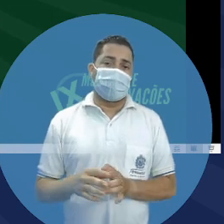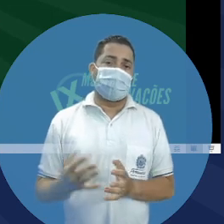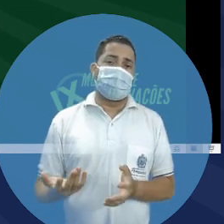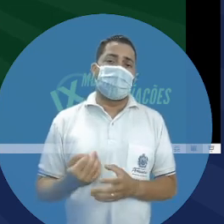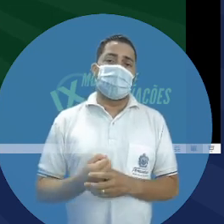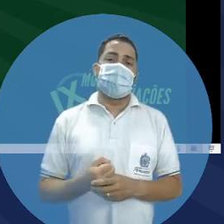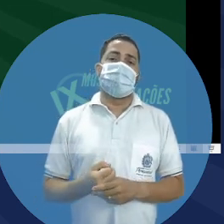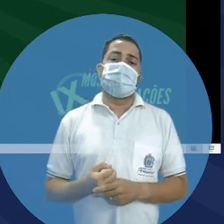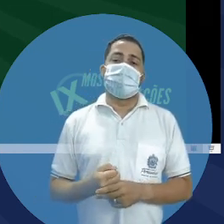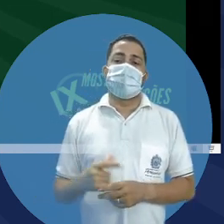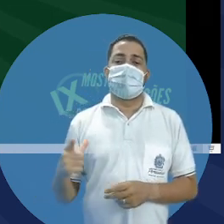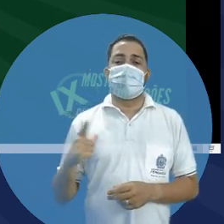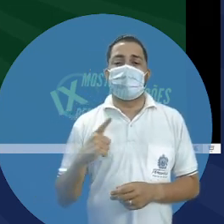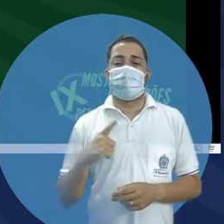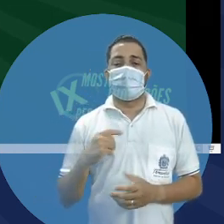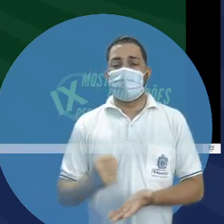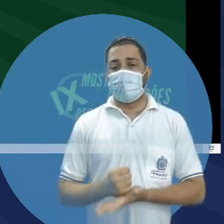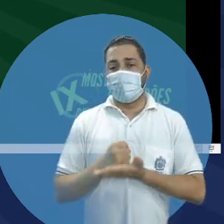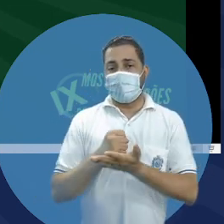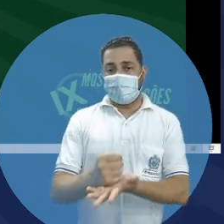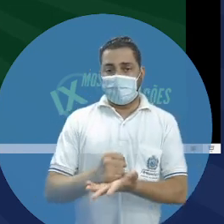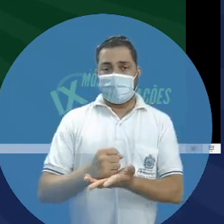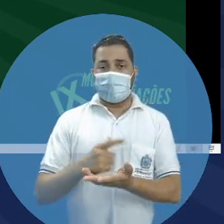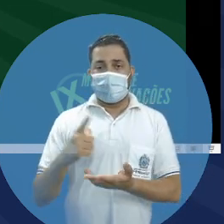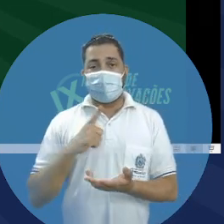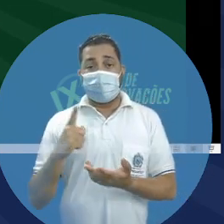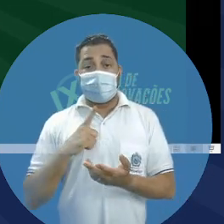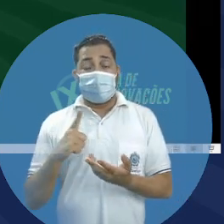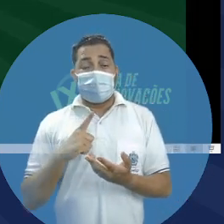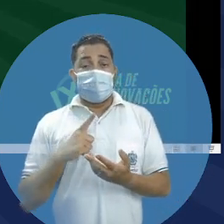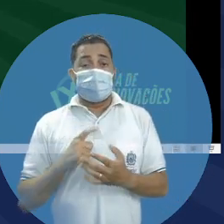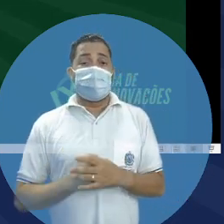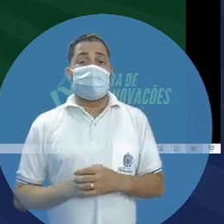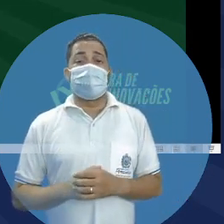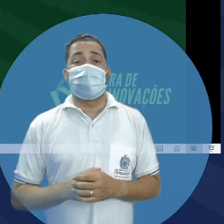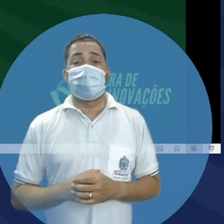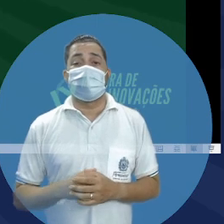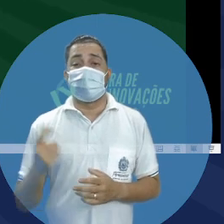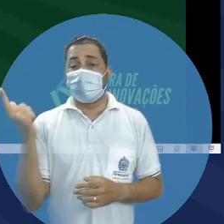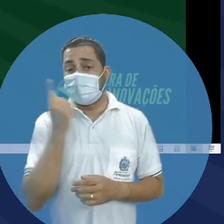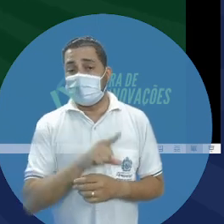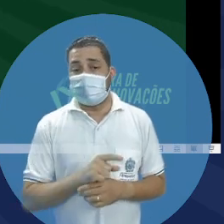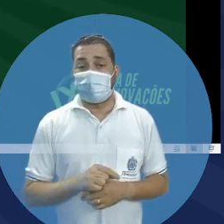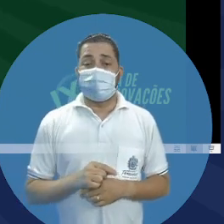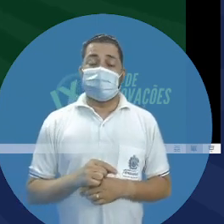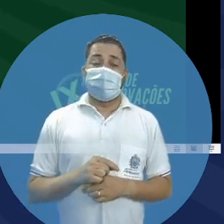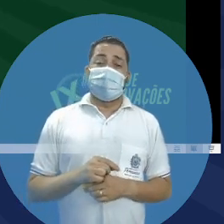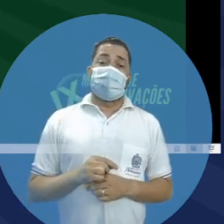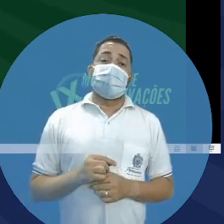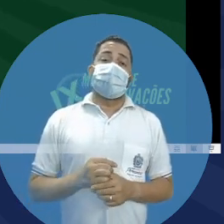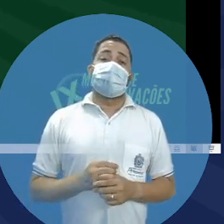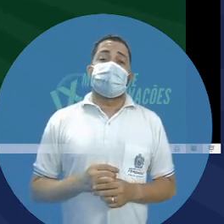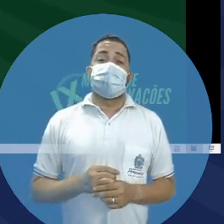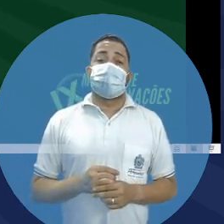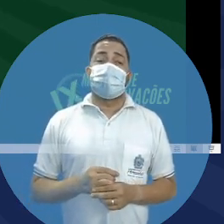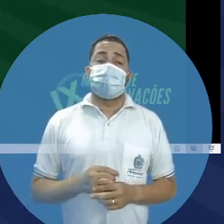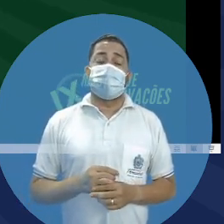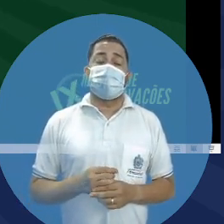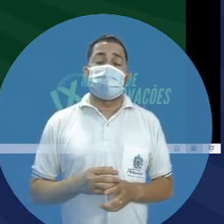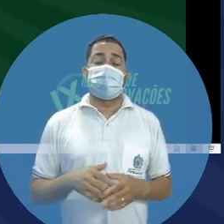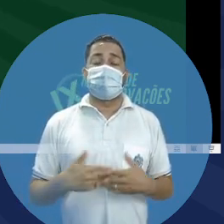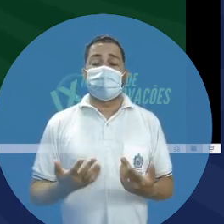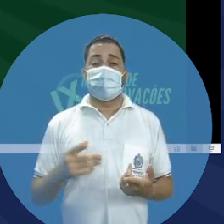com achismo. Então, tem muita pesquisa que é feita anteriormente para que esse material ele venha a público, tá? Tanto pelo